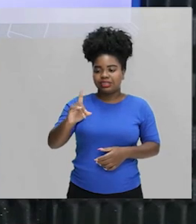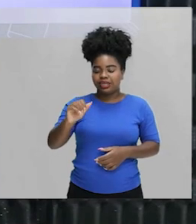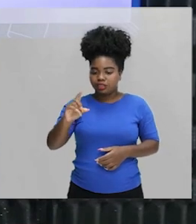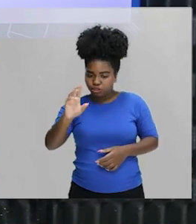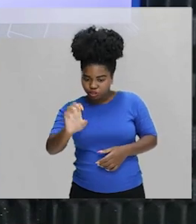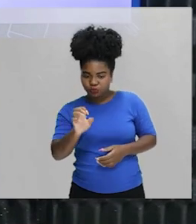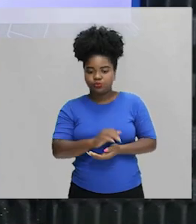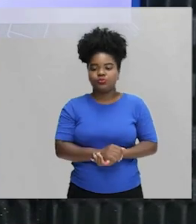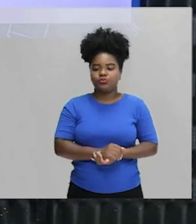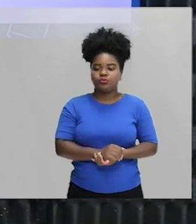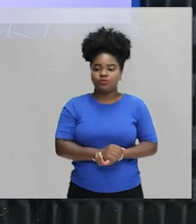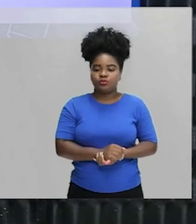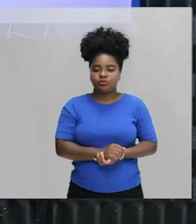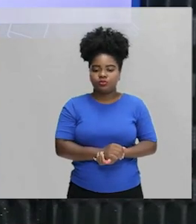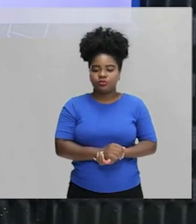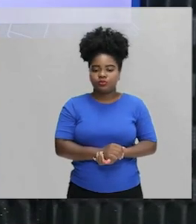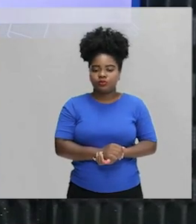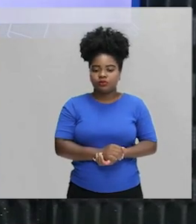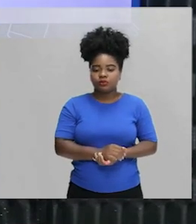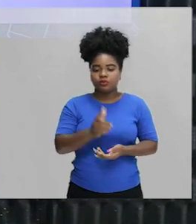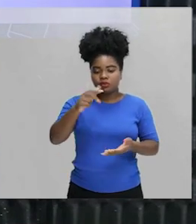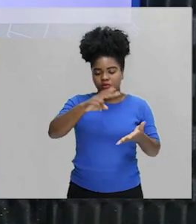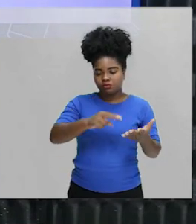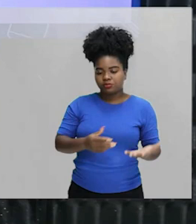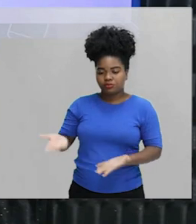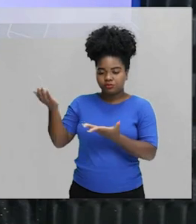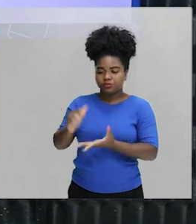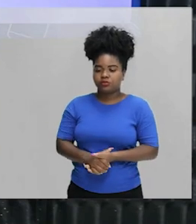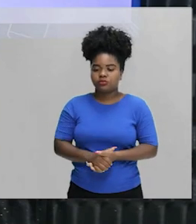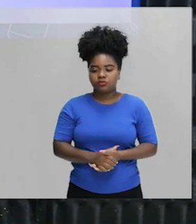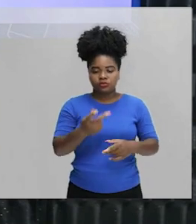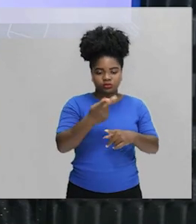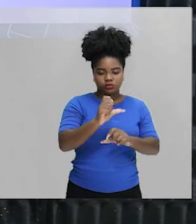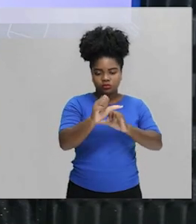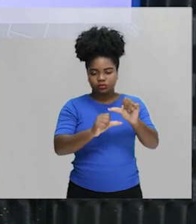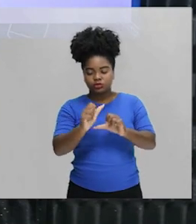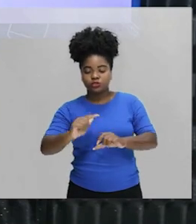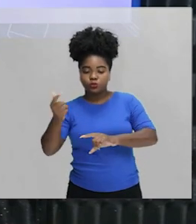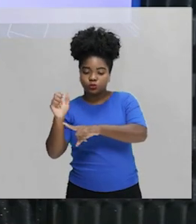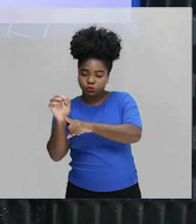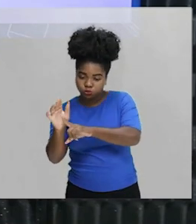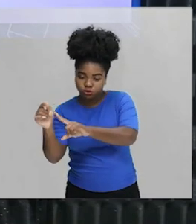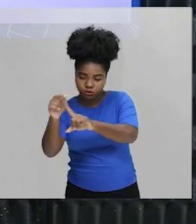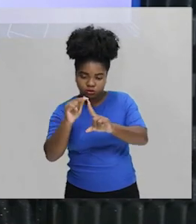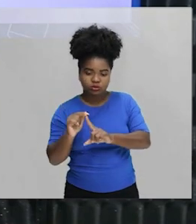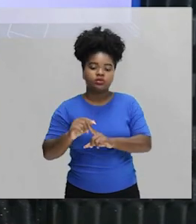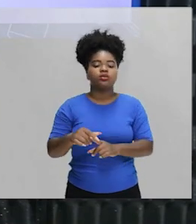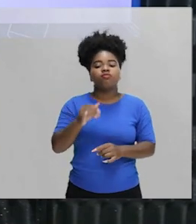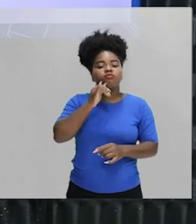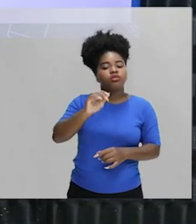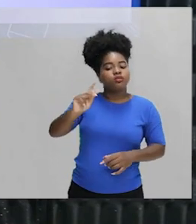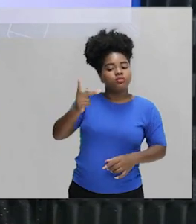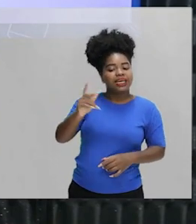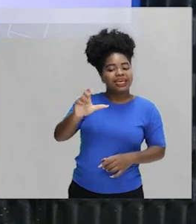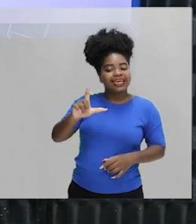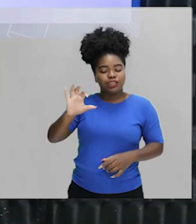Ok bom ocorre uma reação nuclear na qual o hidrogênio é transformado em outros gases certo em um outro gás